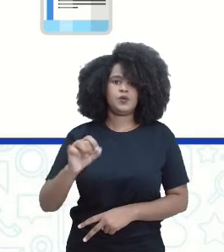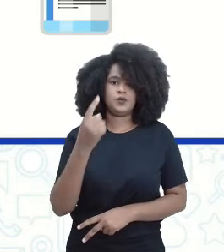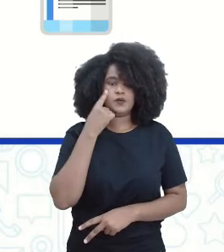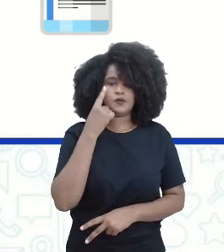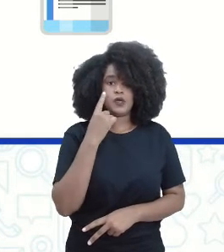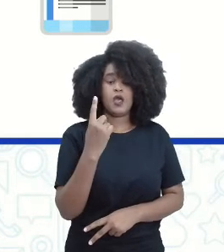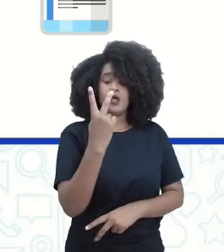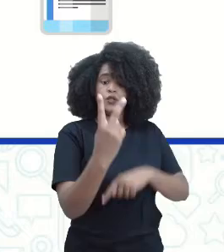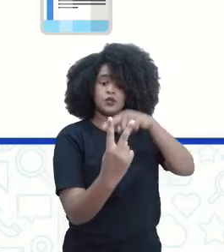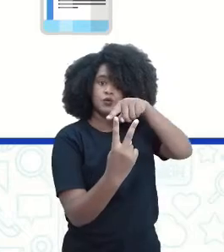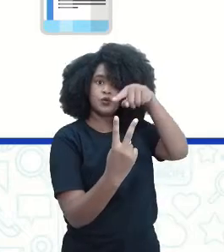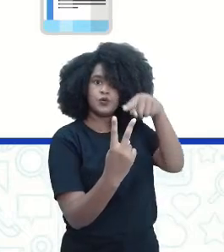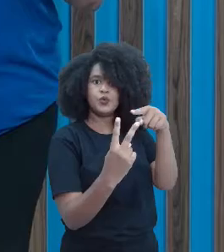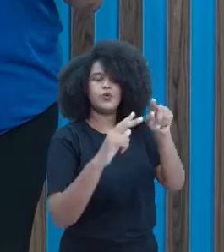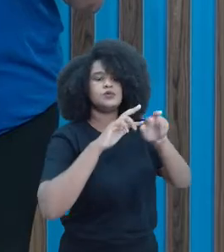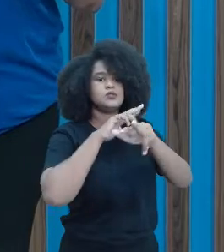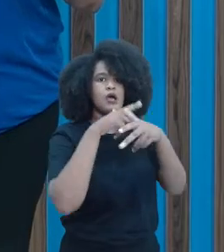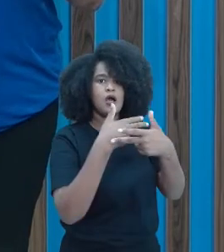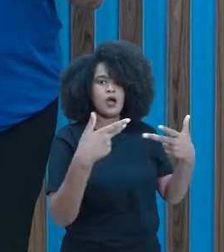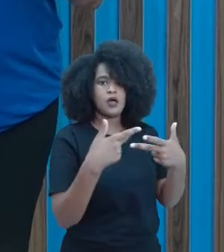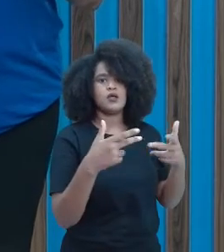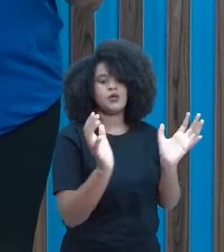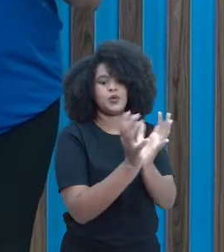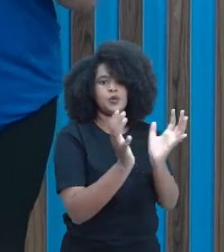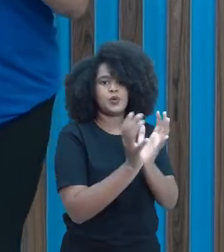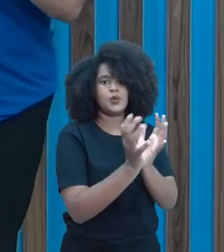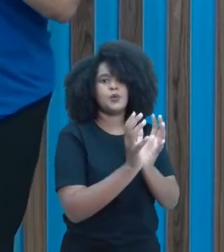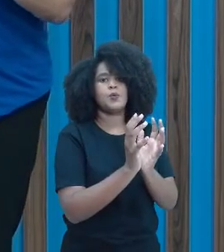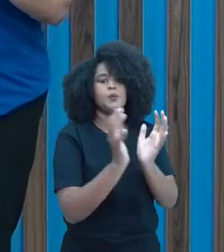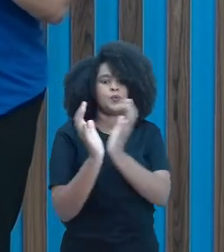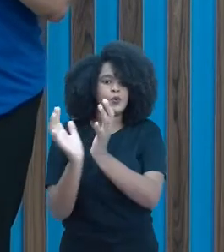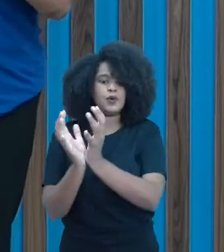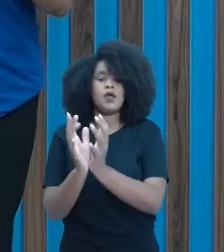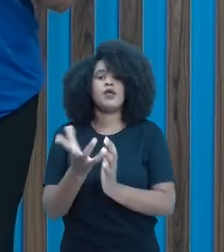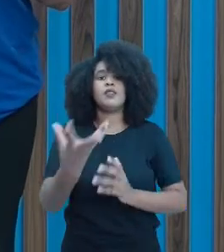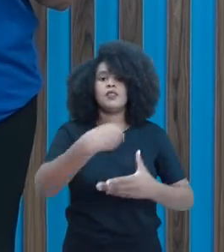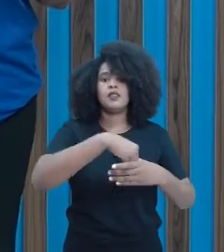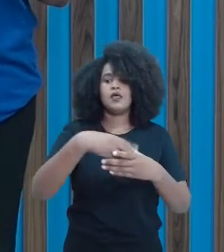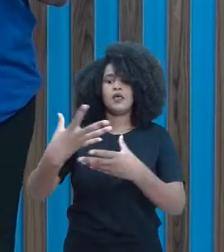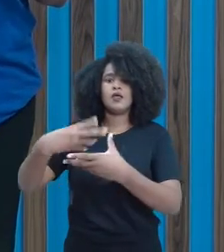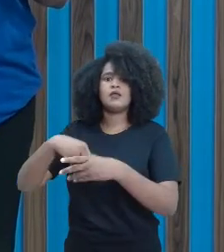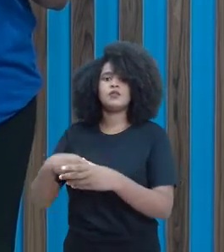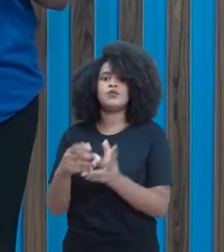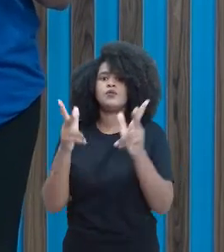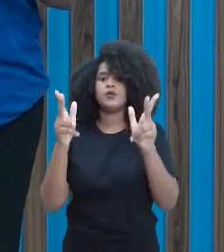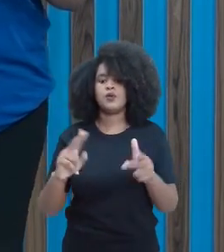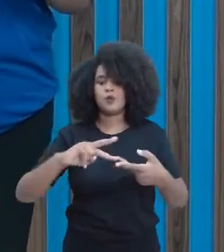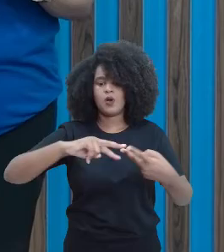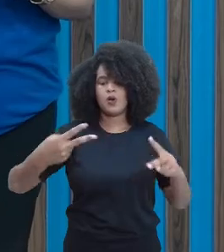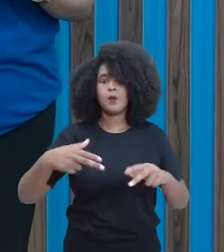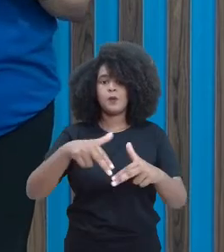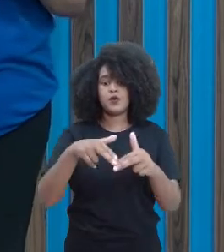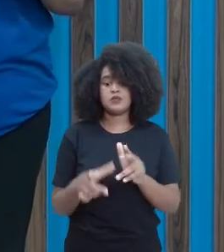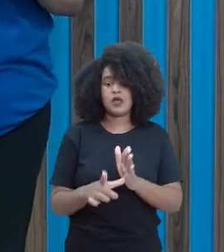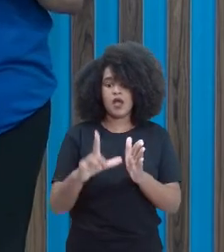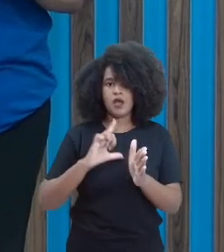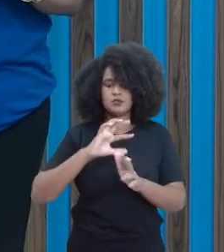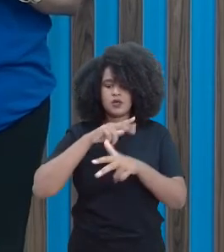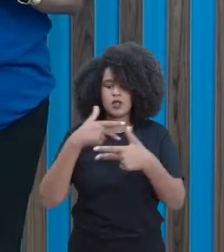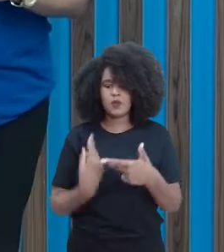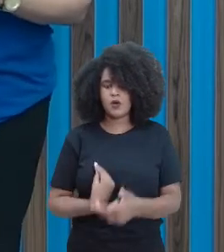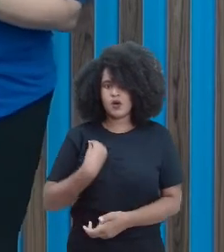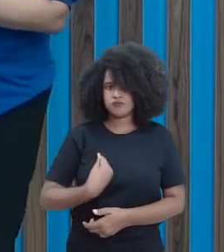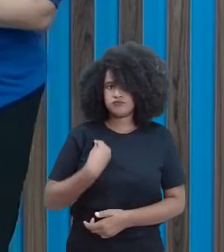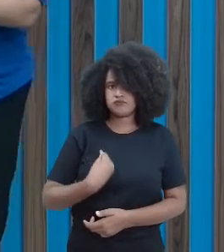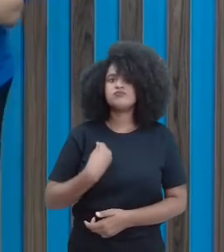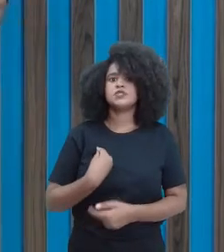duas espécies ou mais espécies apresentam aquele mesmo gene, né? Porque eles herdaram de um ancestral comum.